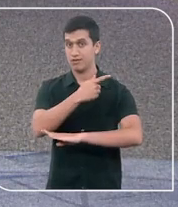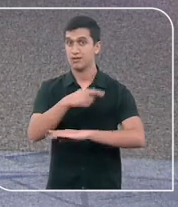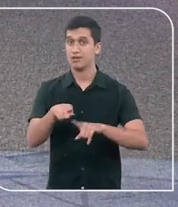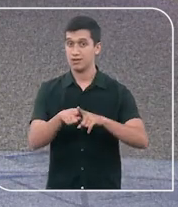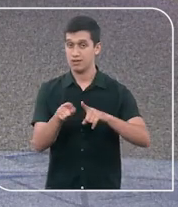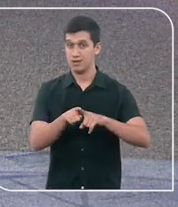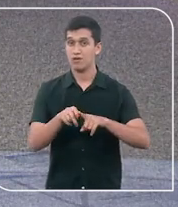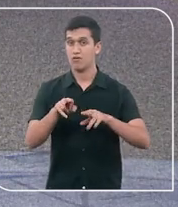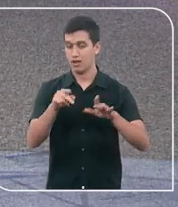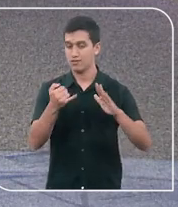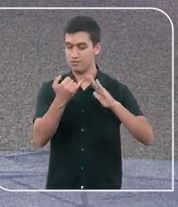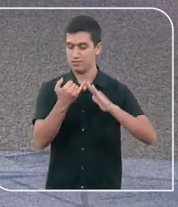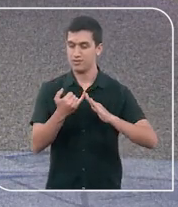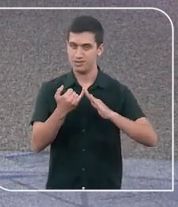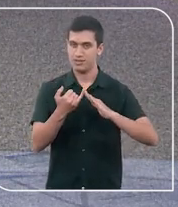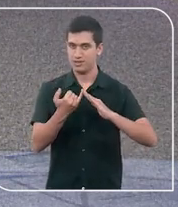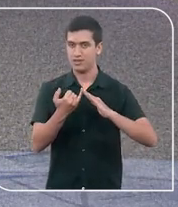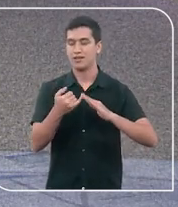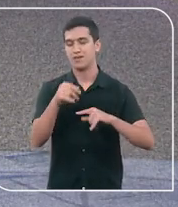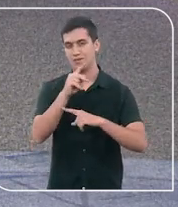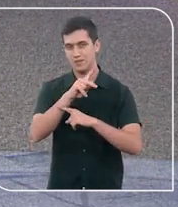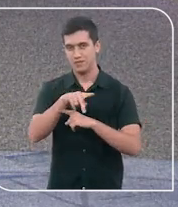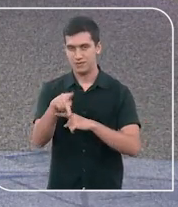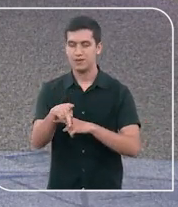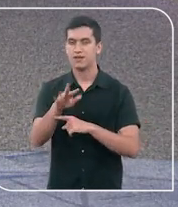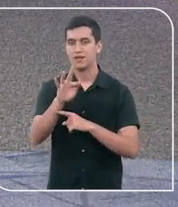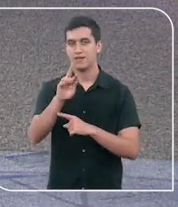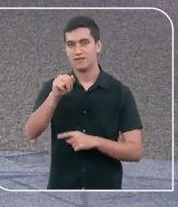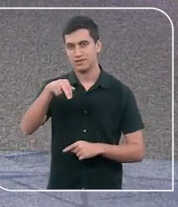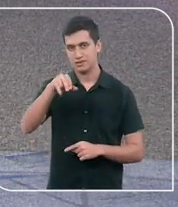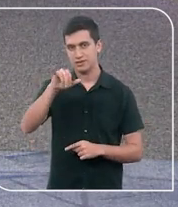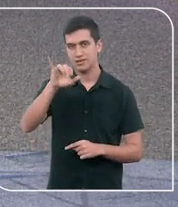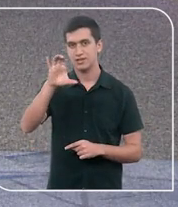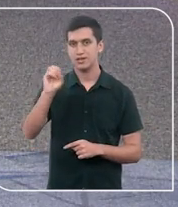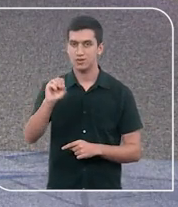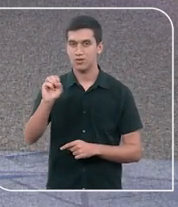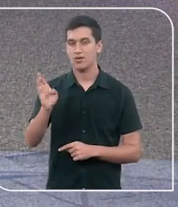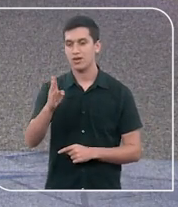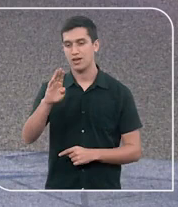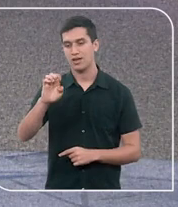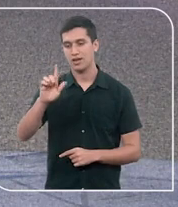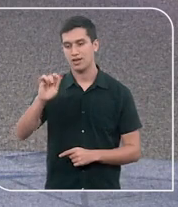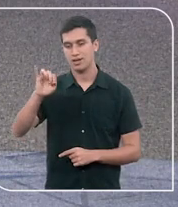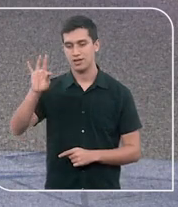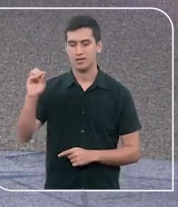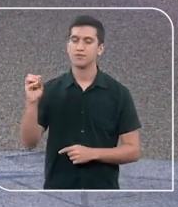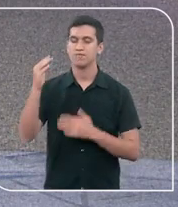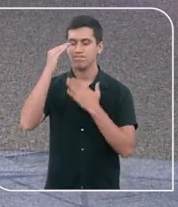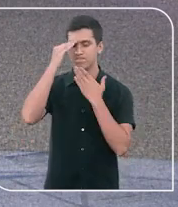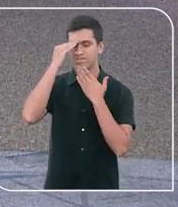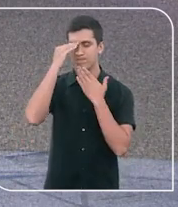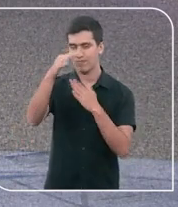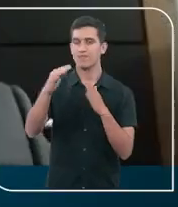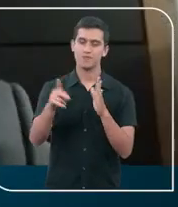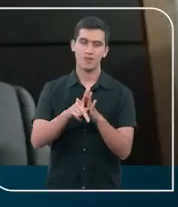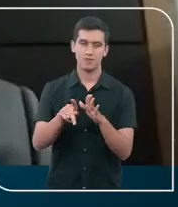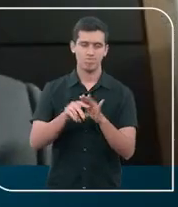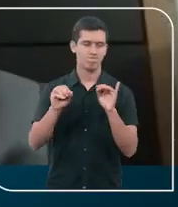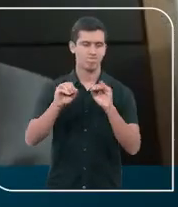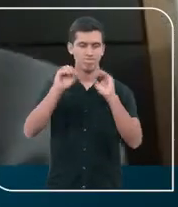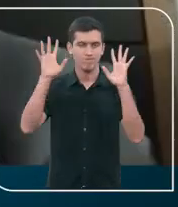imobiliário, professor Francisco Egito. Muitíssimo obrigada, professor, pela brilhante aula.